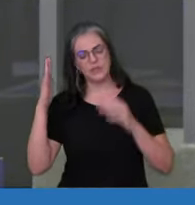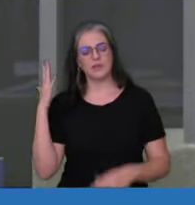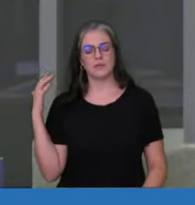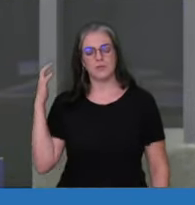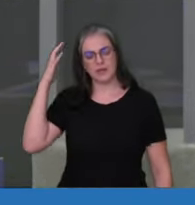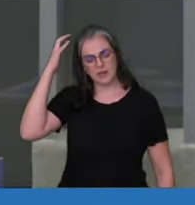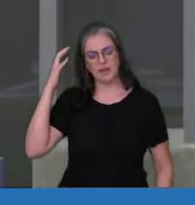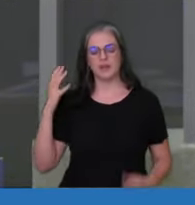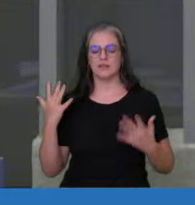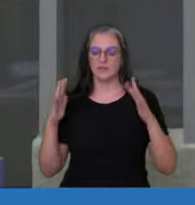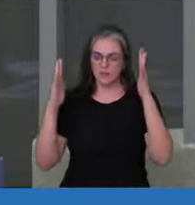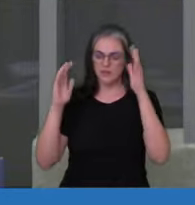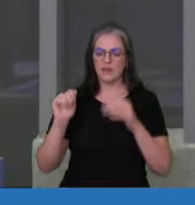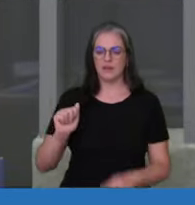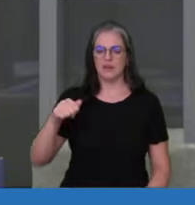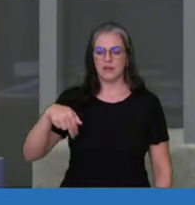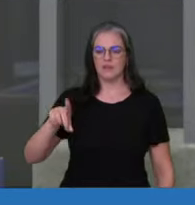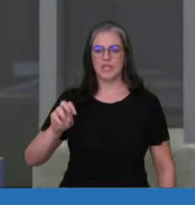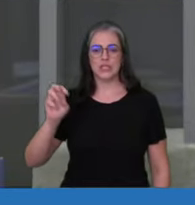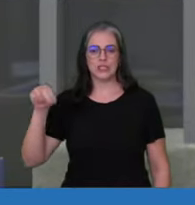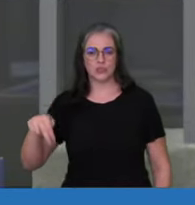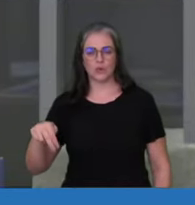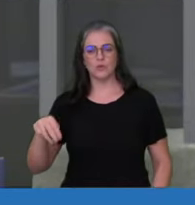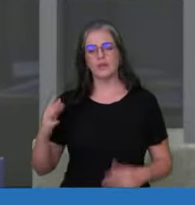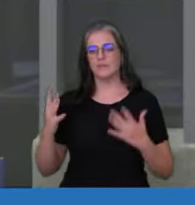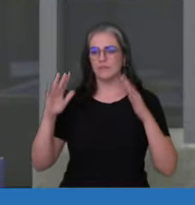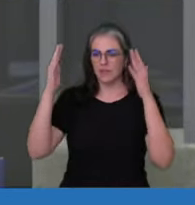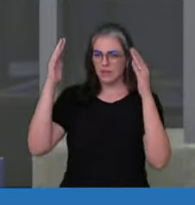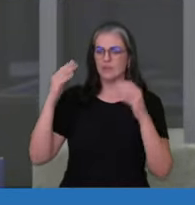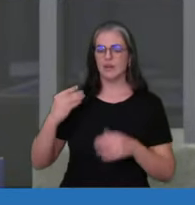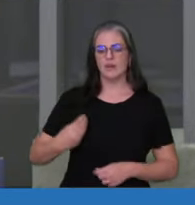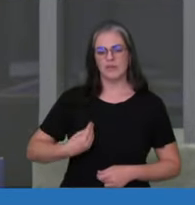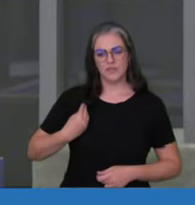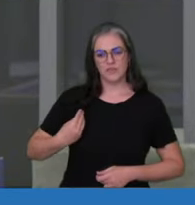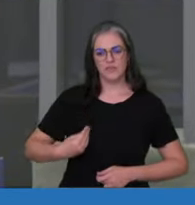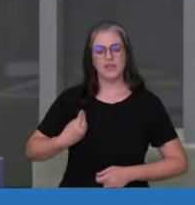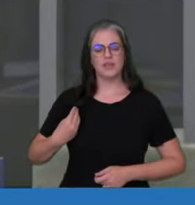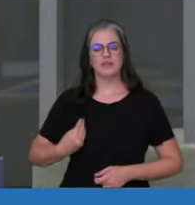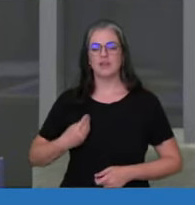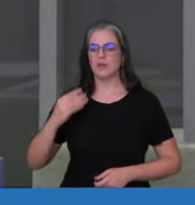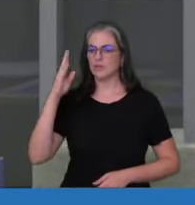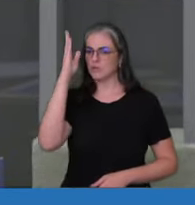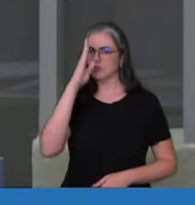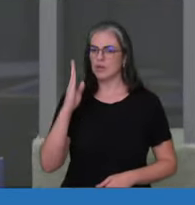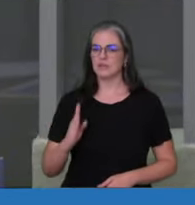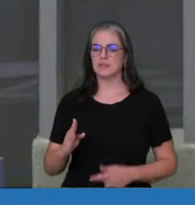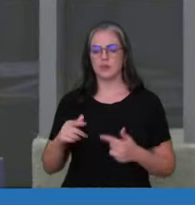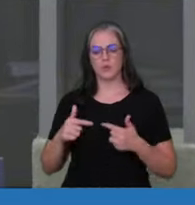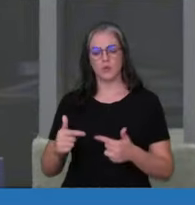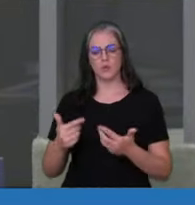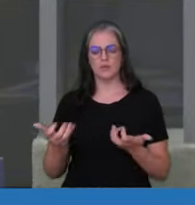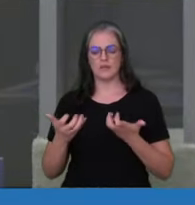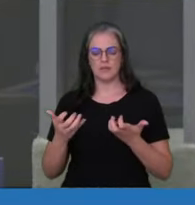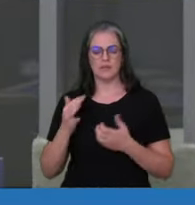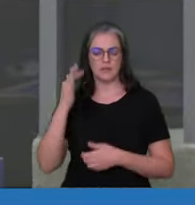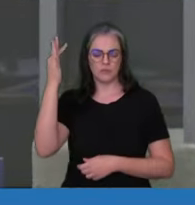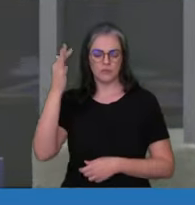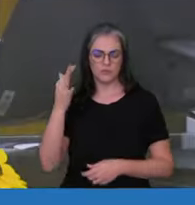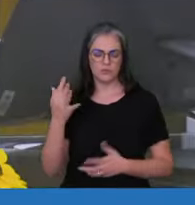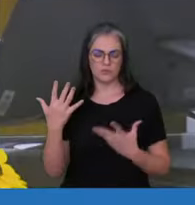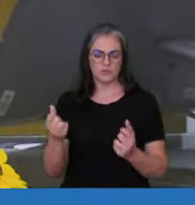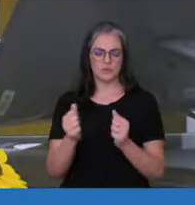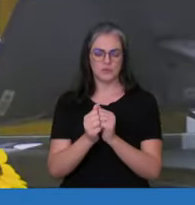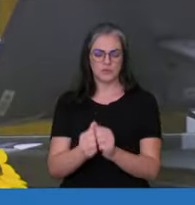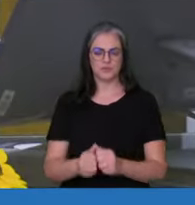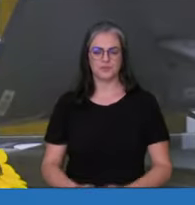Anderson, viva a passagem que nós construímos pelo Brasil que a gente quer. Vamos juntos. Muito obrigada,